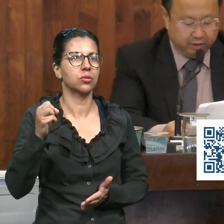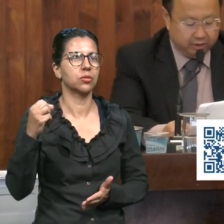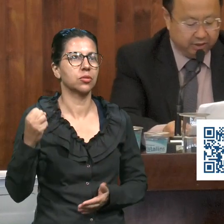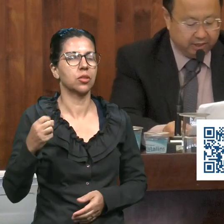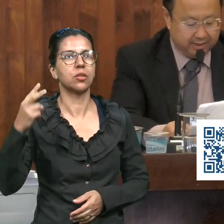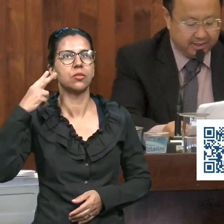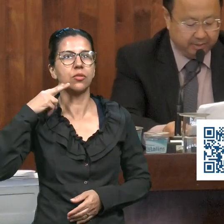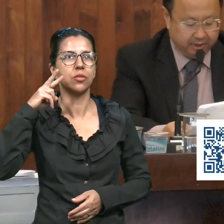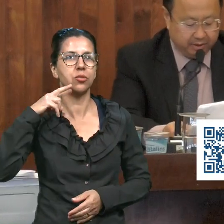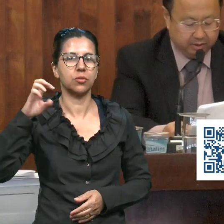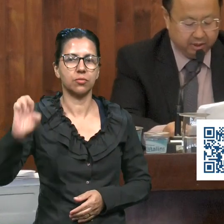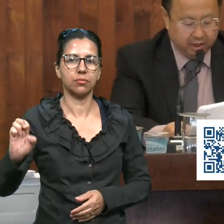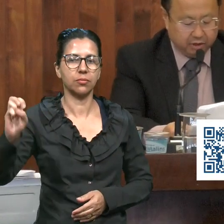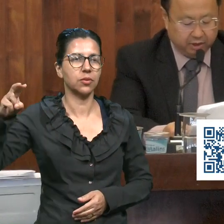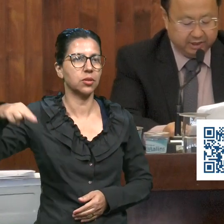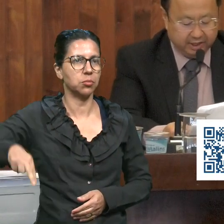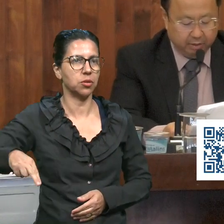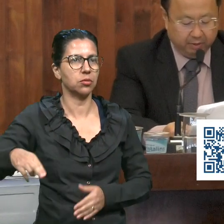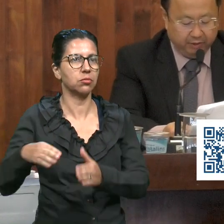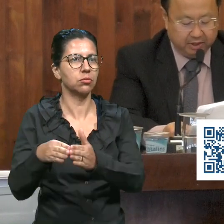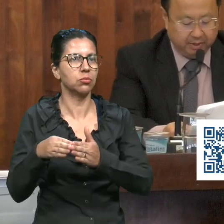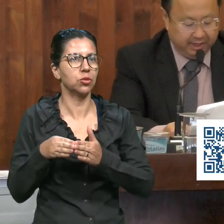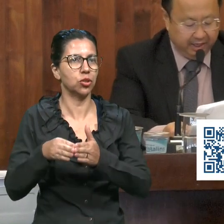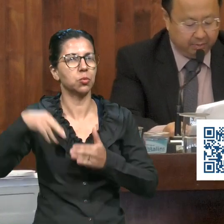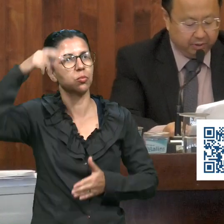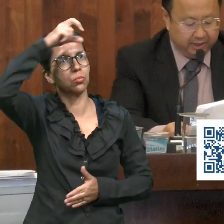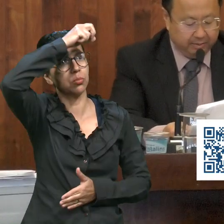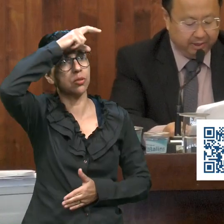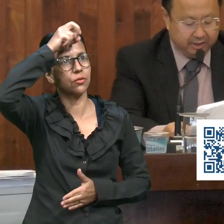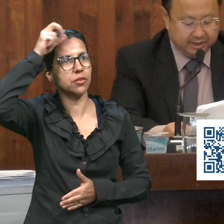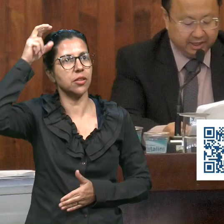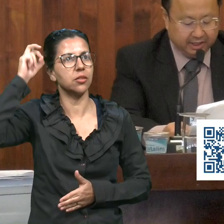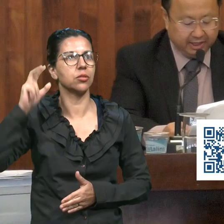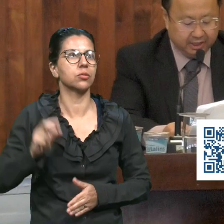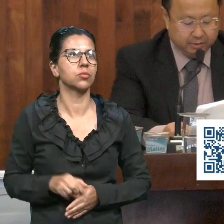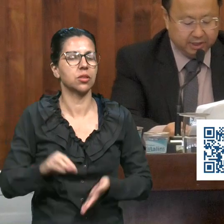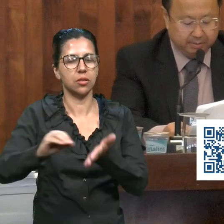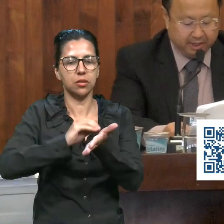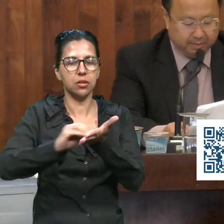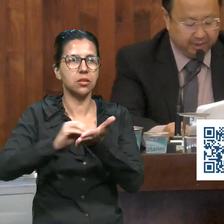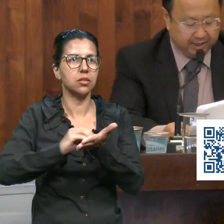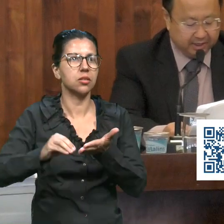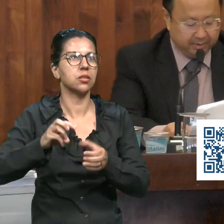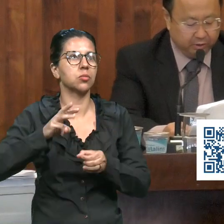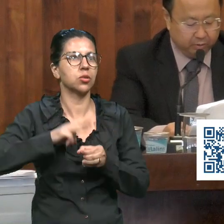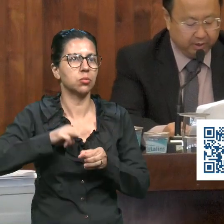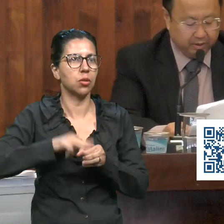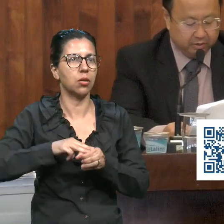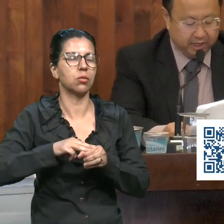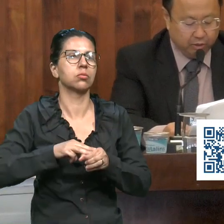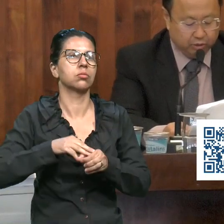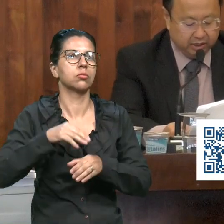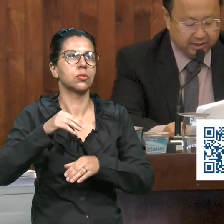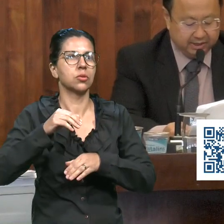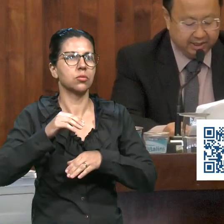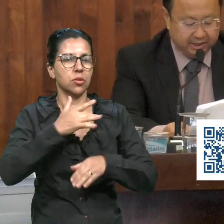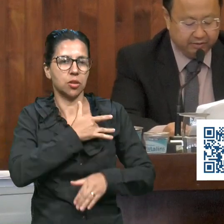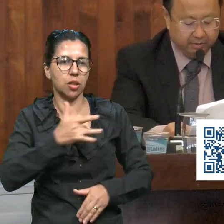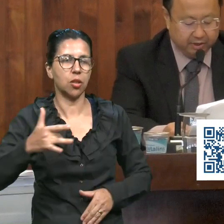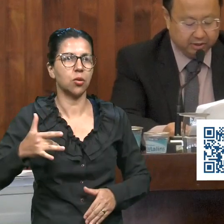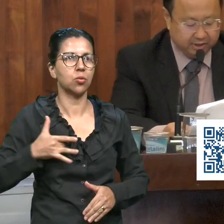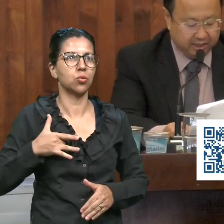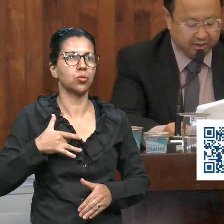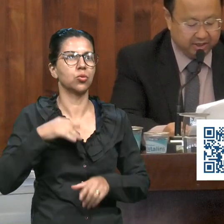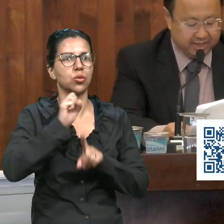1884-2023, do vereador Eduardo Nascimento. Solicitando ao prefeito de Marília, por intermédio das Secretarias Municipais de Planejamento Urbano, Saúde, Assistência